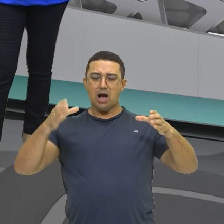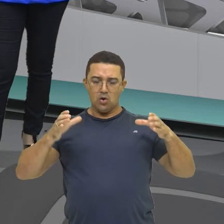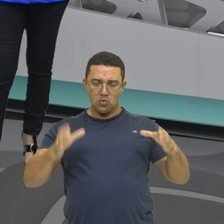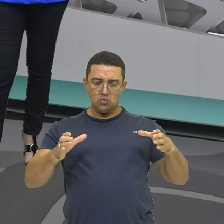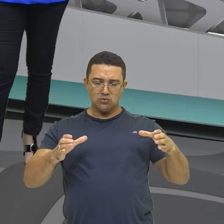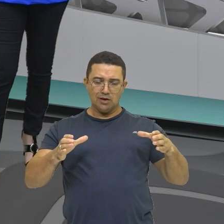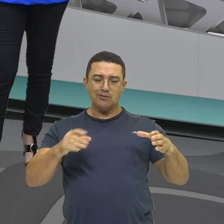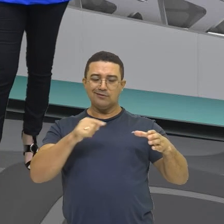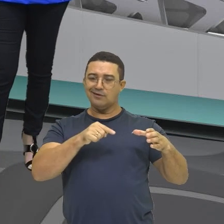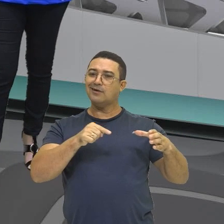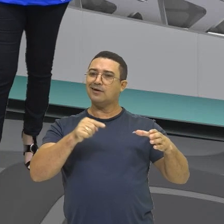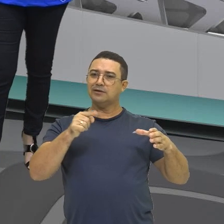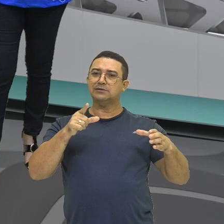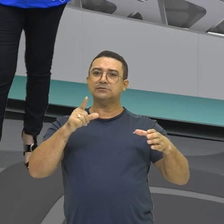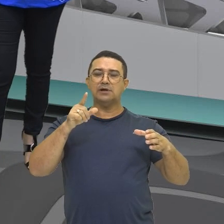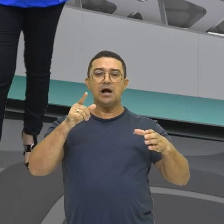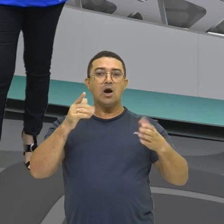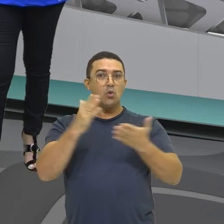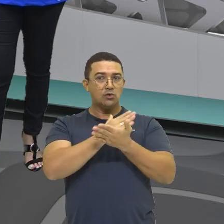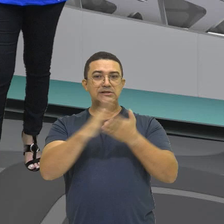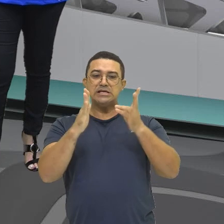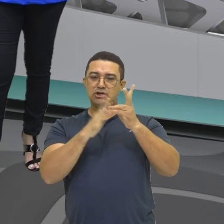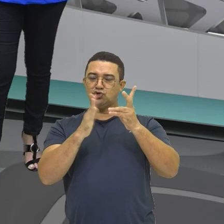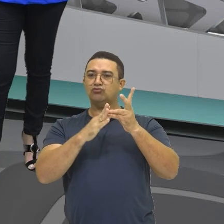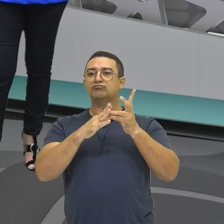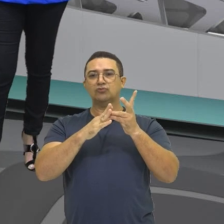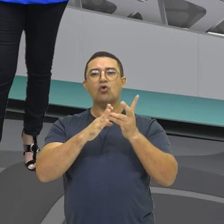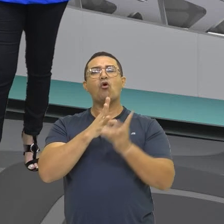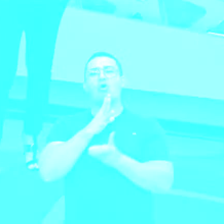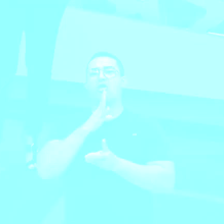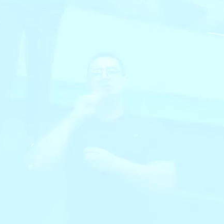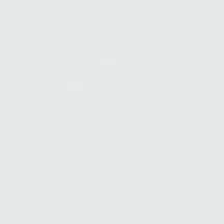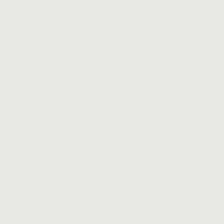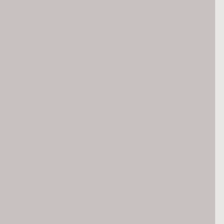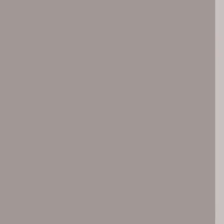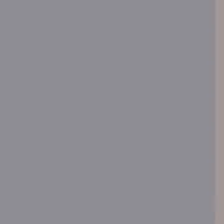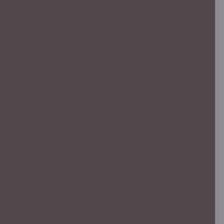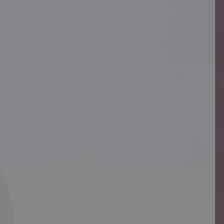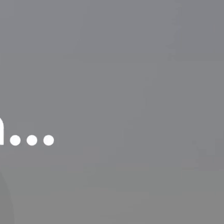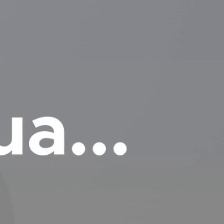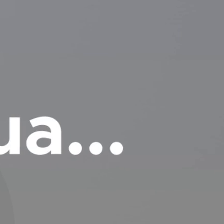vasto conhecimento da cerâmica, tá?